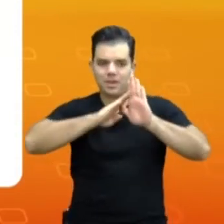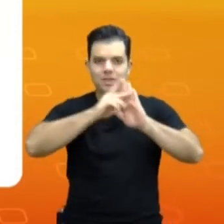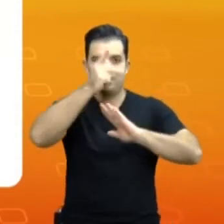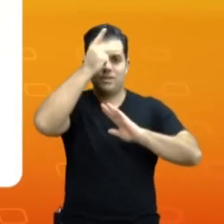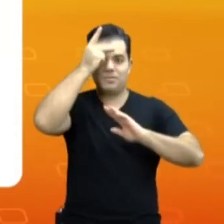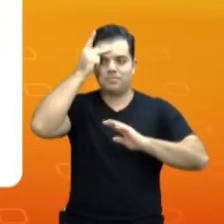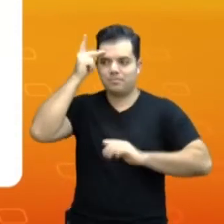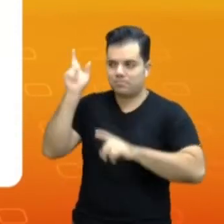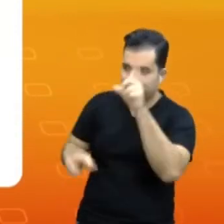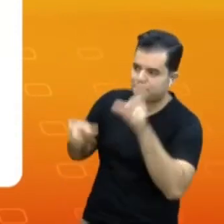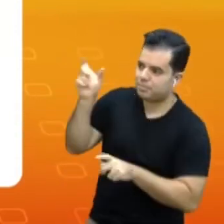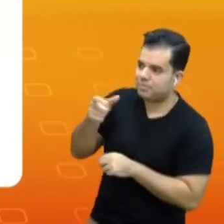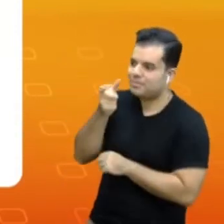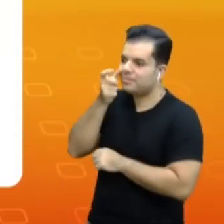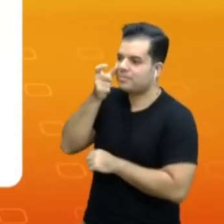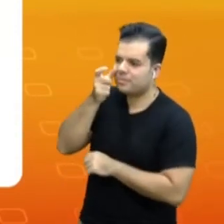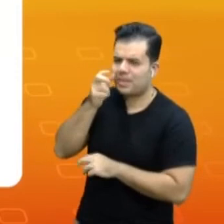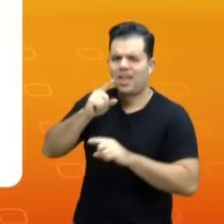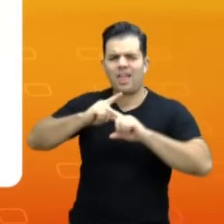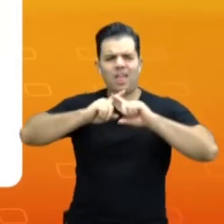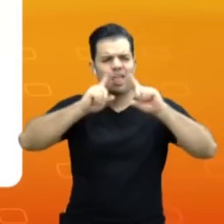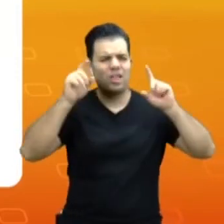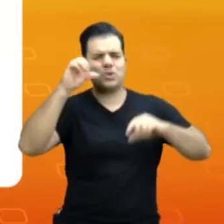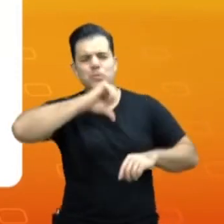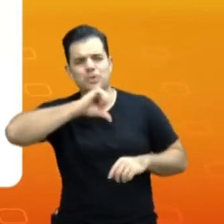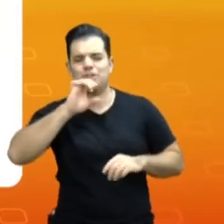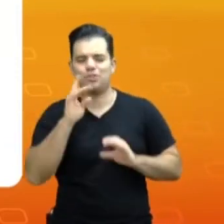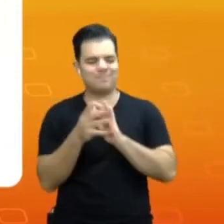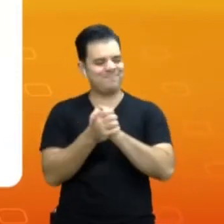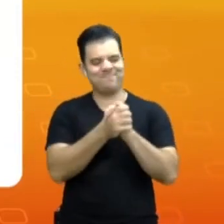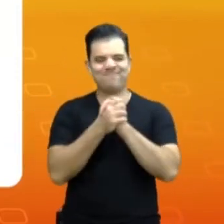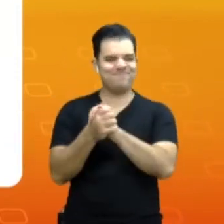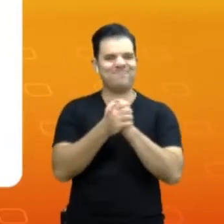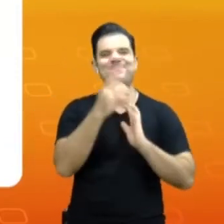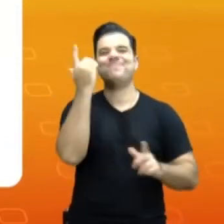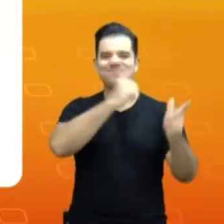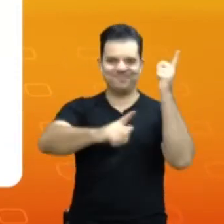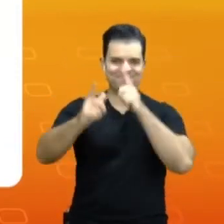tem o que reclamar, realmente é só celebrar.